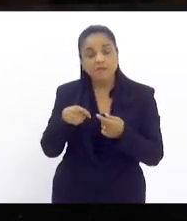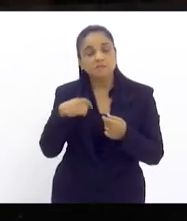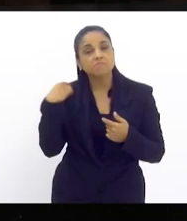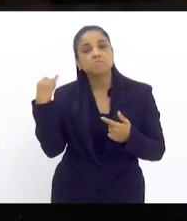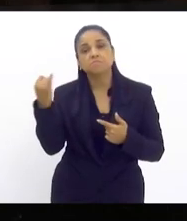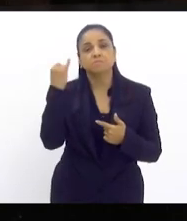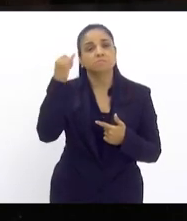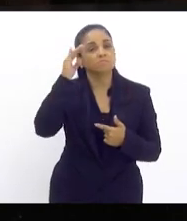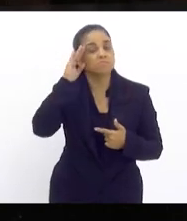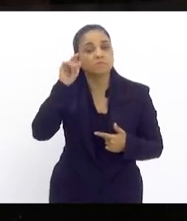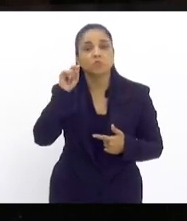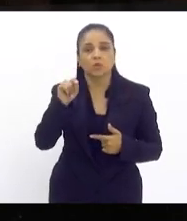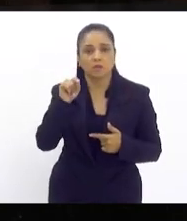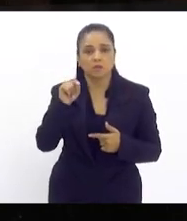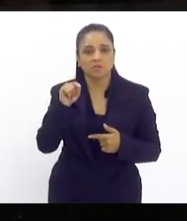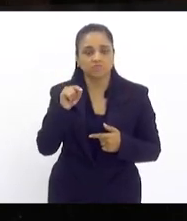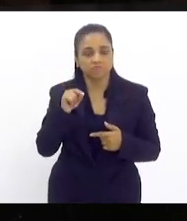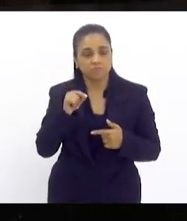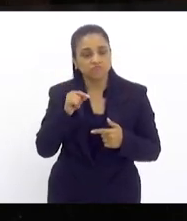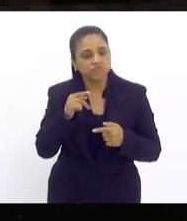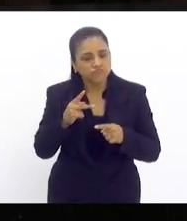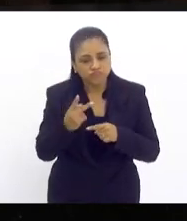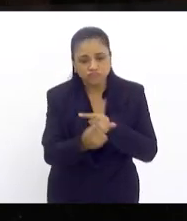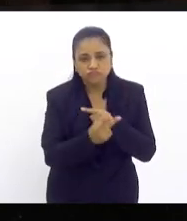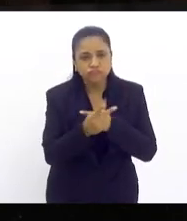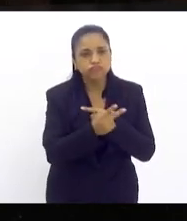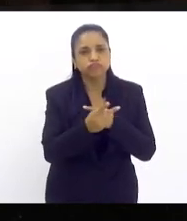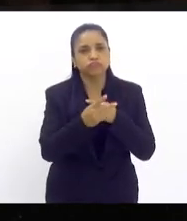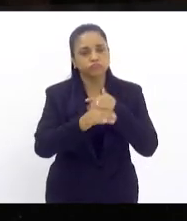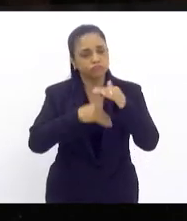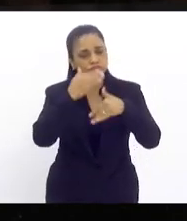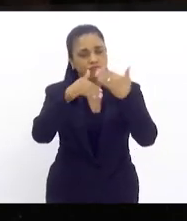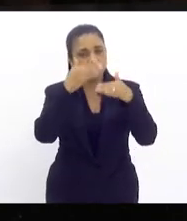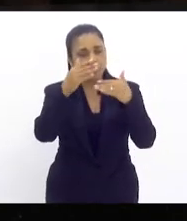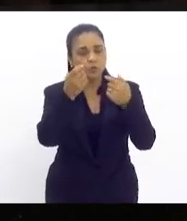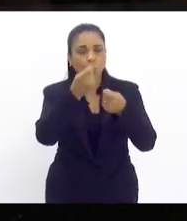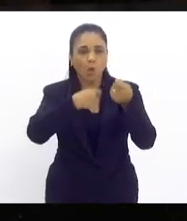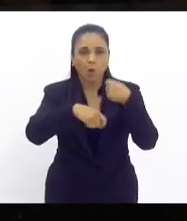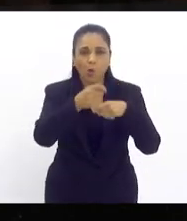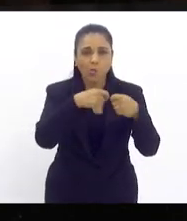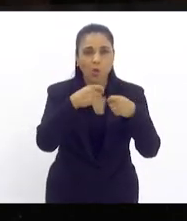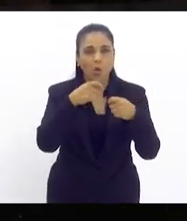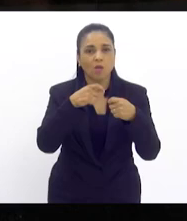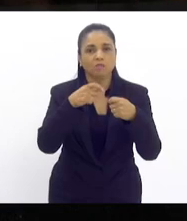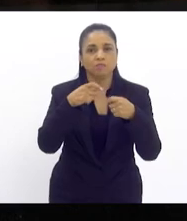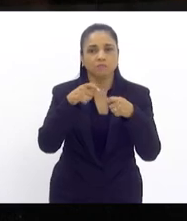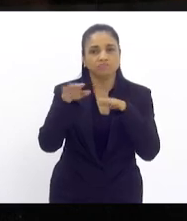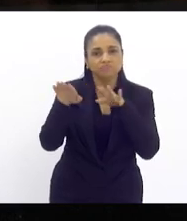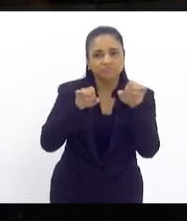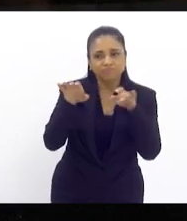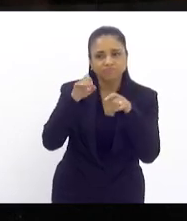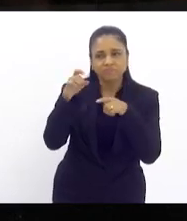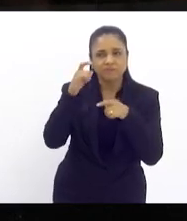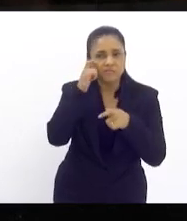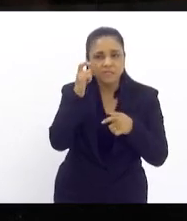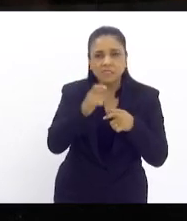sobretudo, busque o desenvolvimento econômico para atrair novas empresas, para que gere novos empregos e para que a